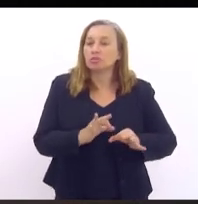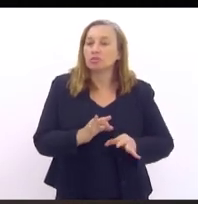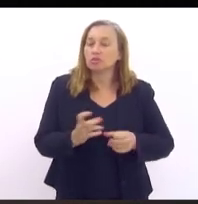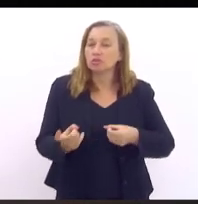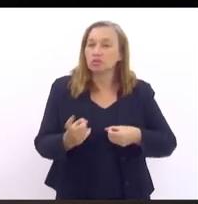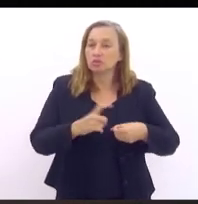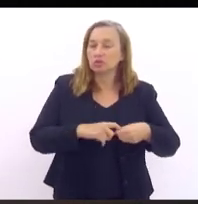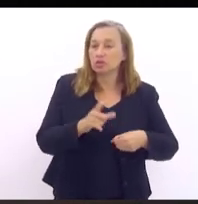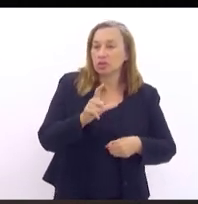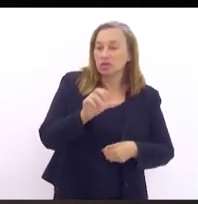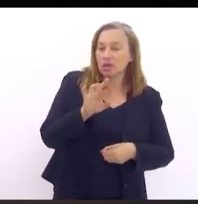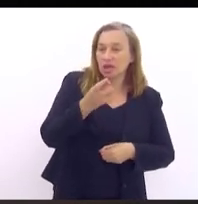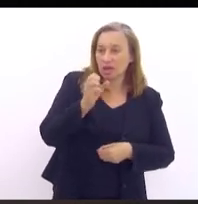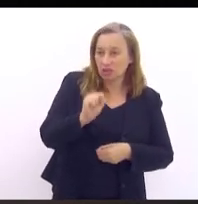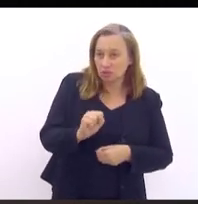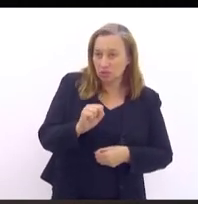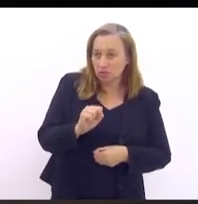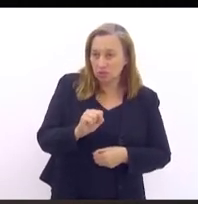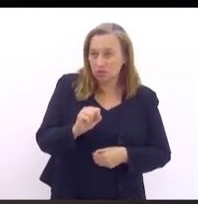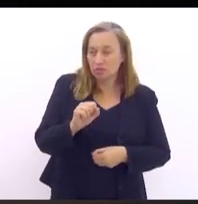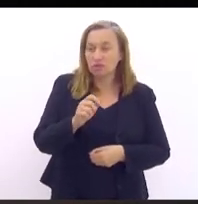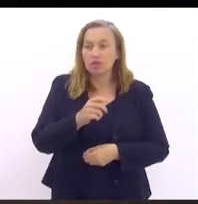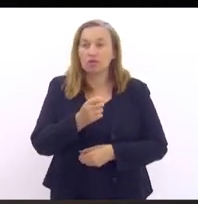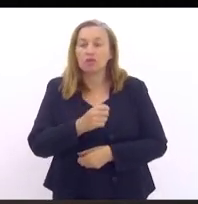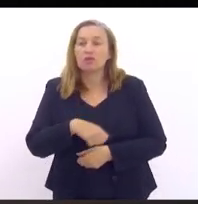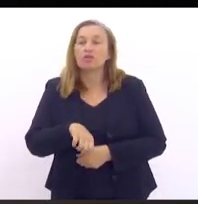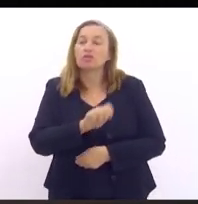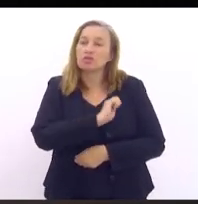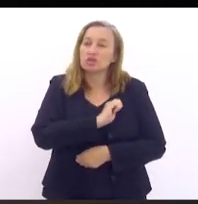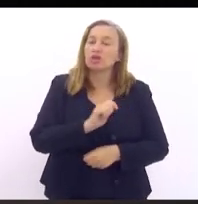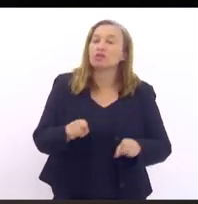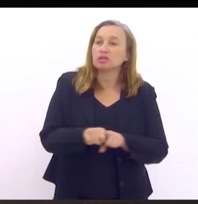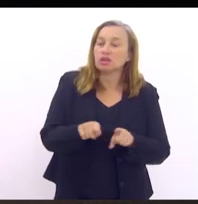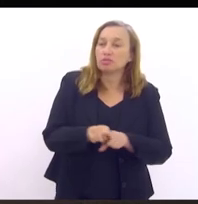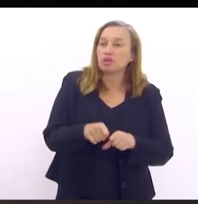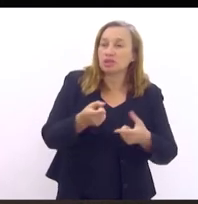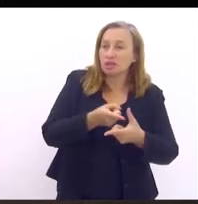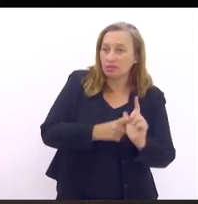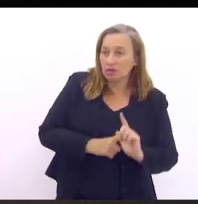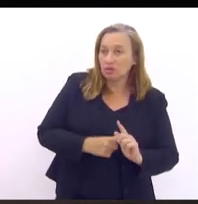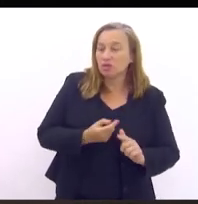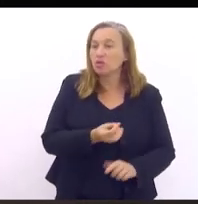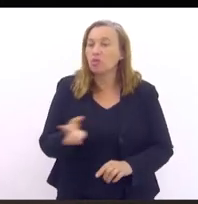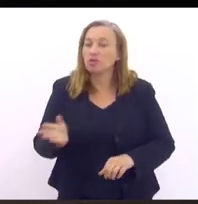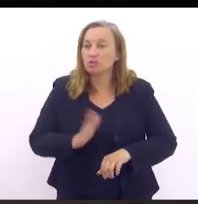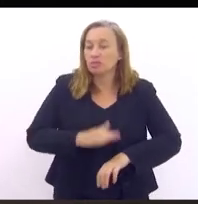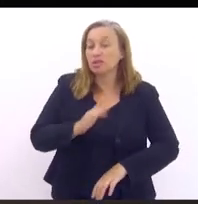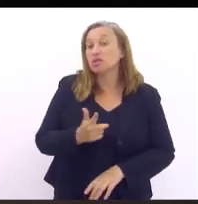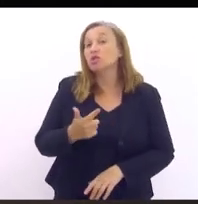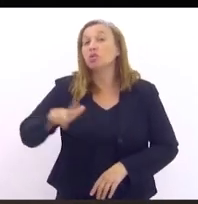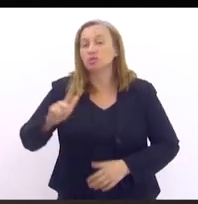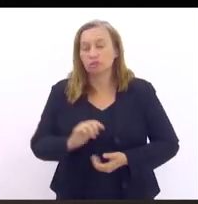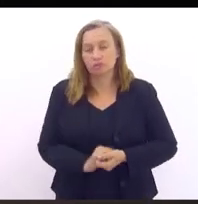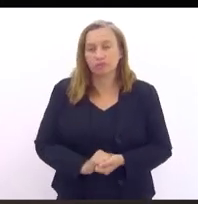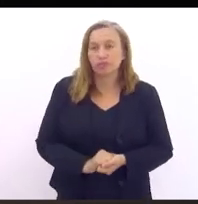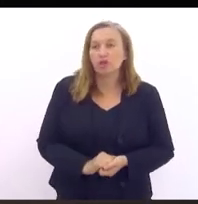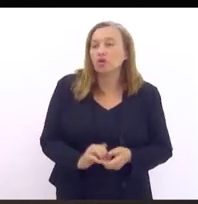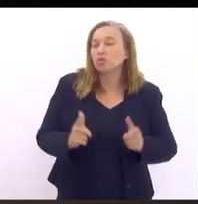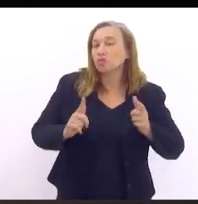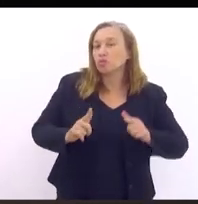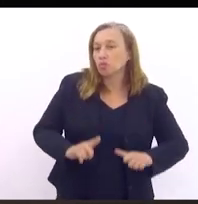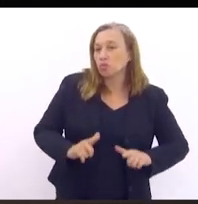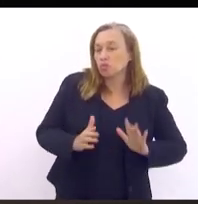créditos fiscais, o Refis, um projeto de cobrança dos devedores contumazes, entre outros. Então, no lugar de